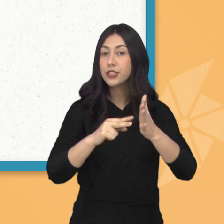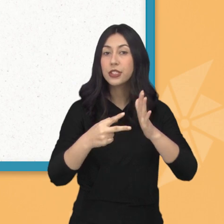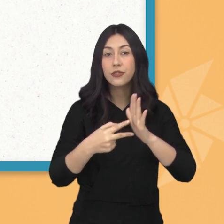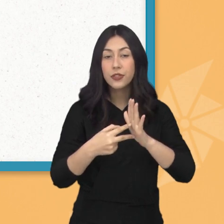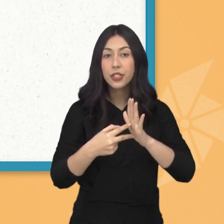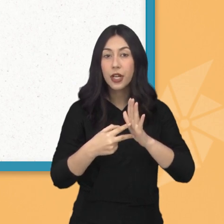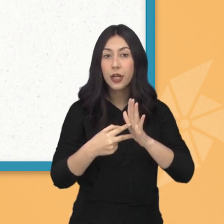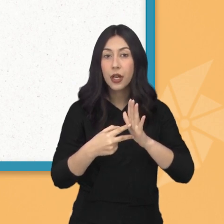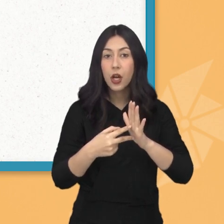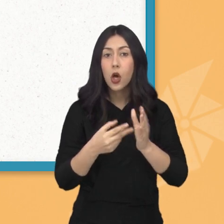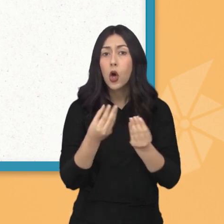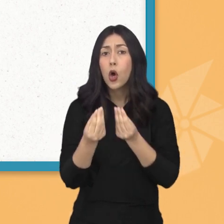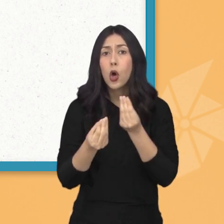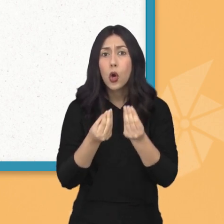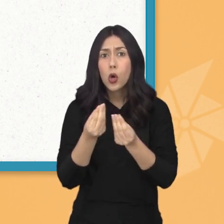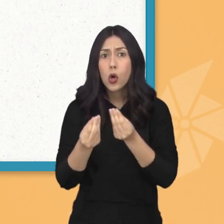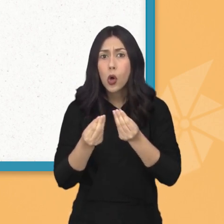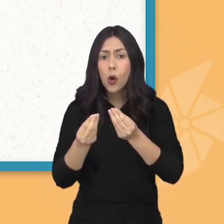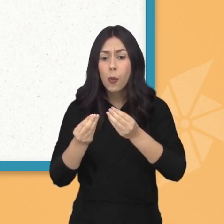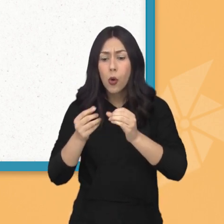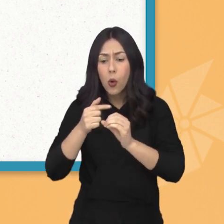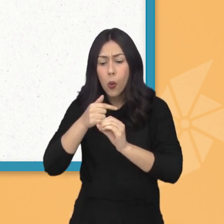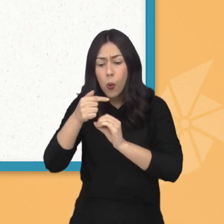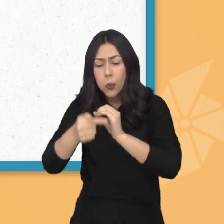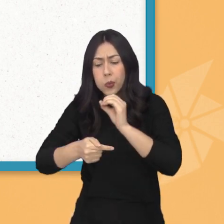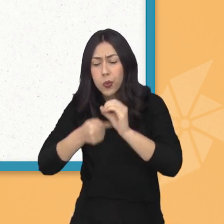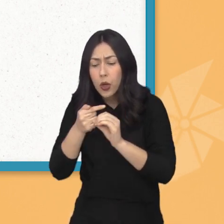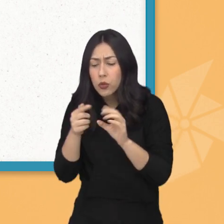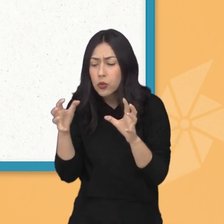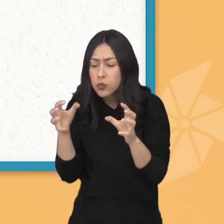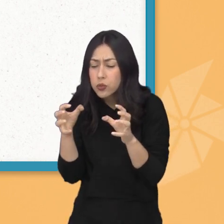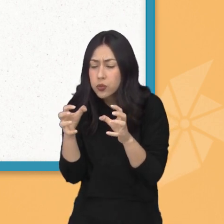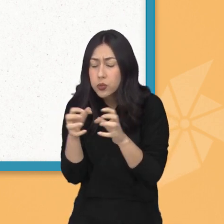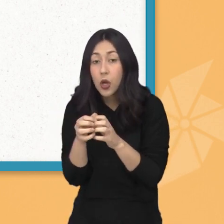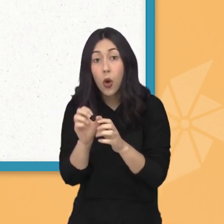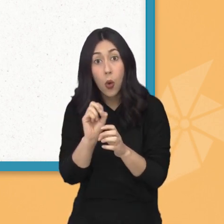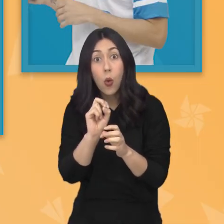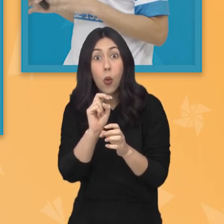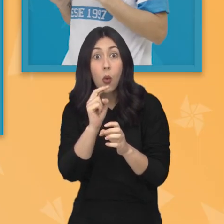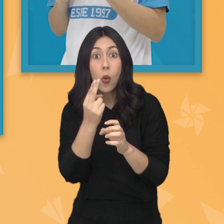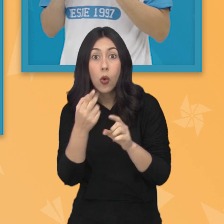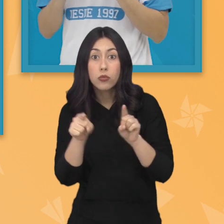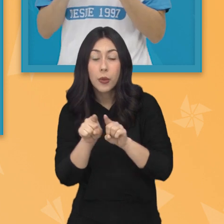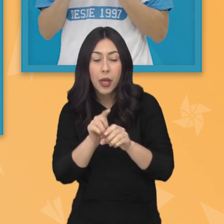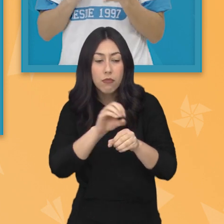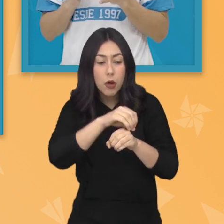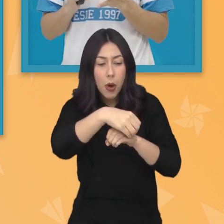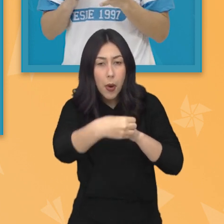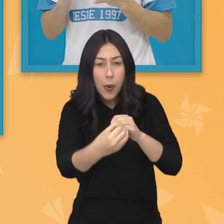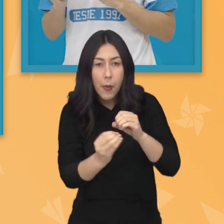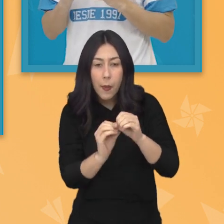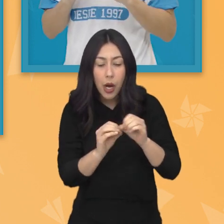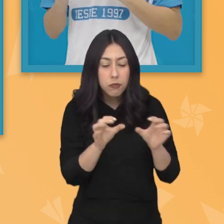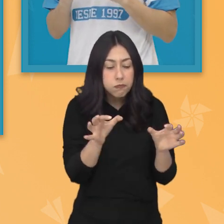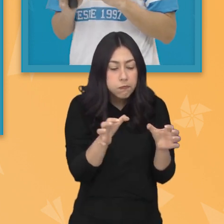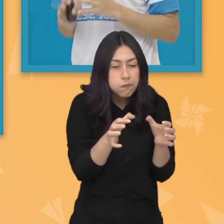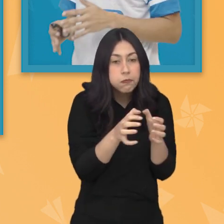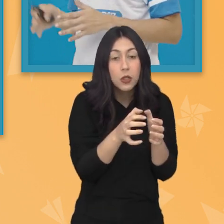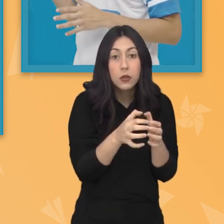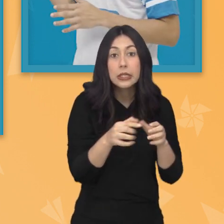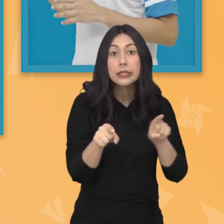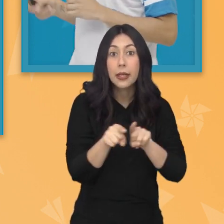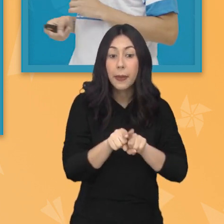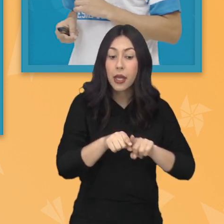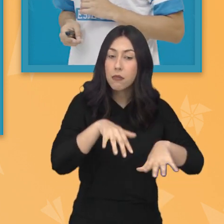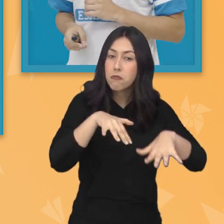de agregação dos átomos que compõem a matéria, né? Os átomos ou moléculas. E também intensidade de movimentação deles e também